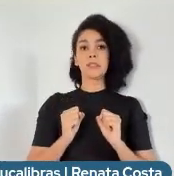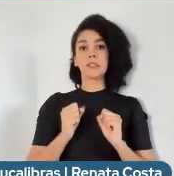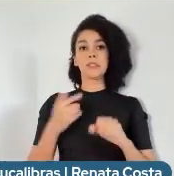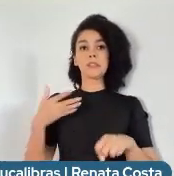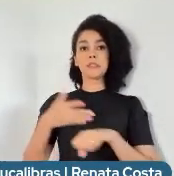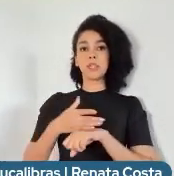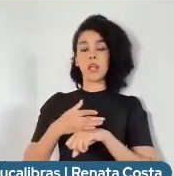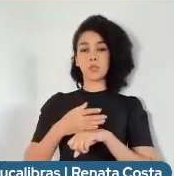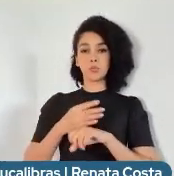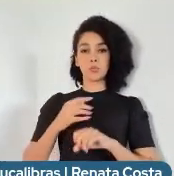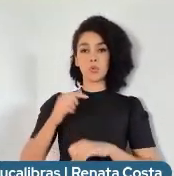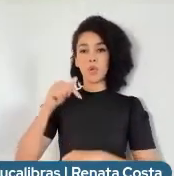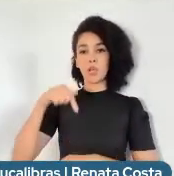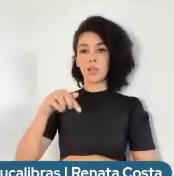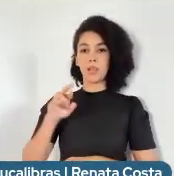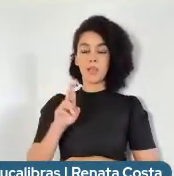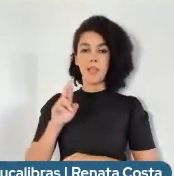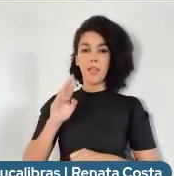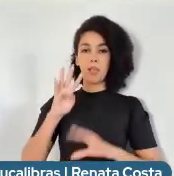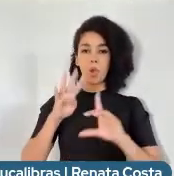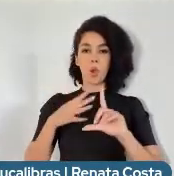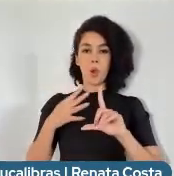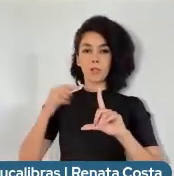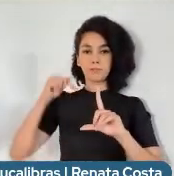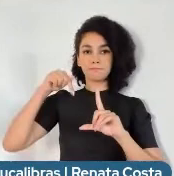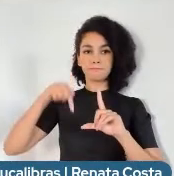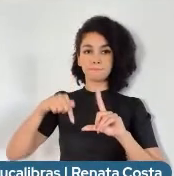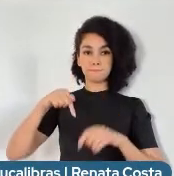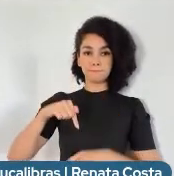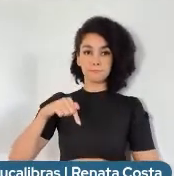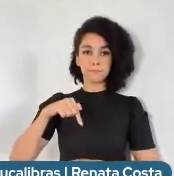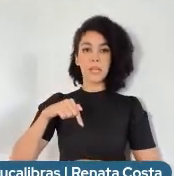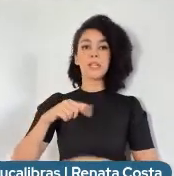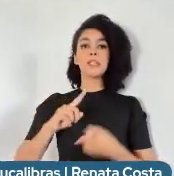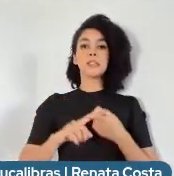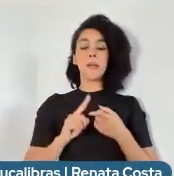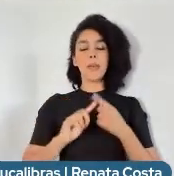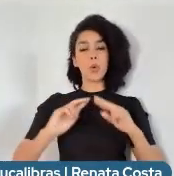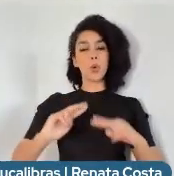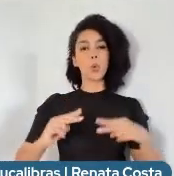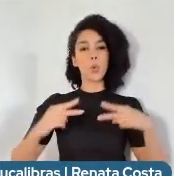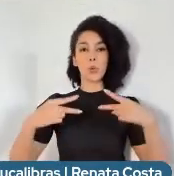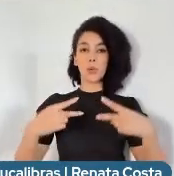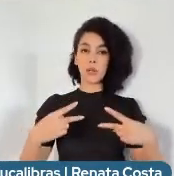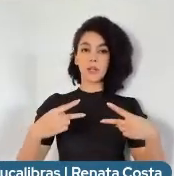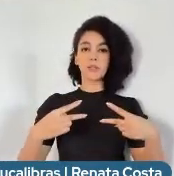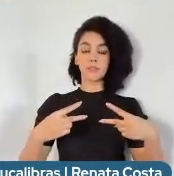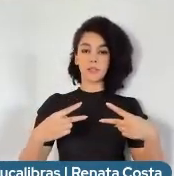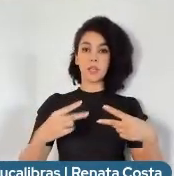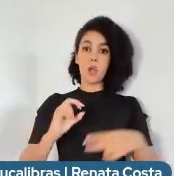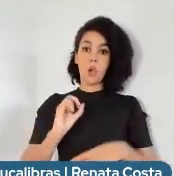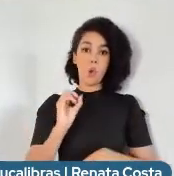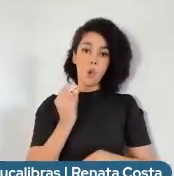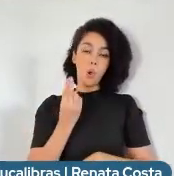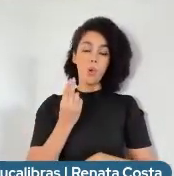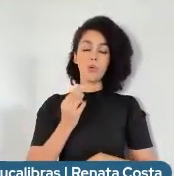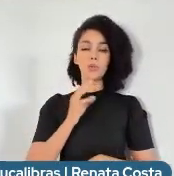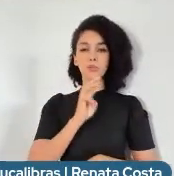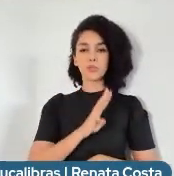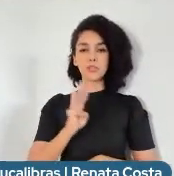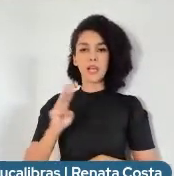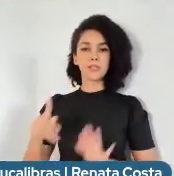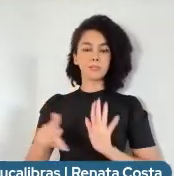aqui nessa transmissão, também no link que encontra-se nessa transmissão, ou no site da